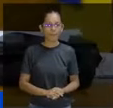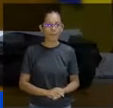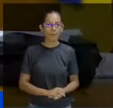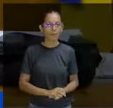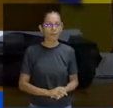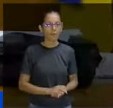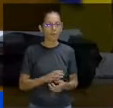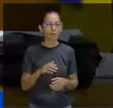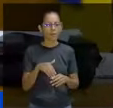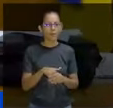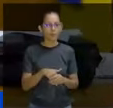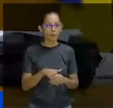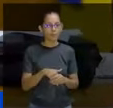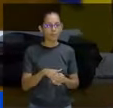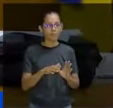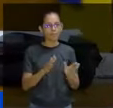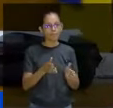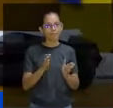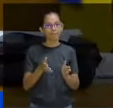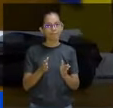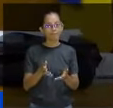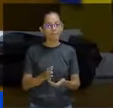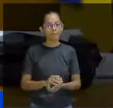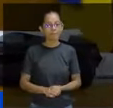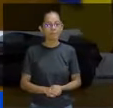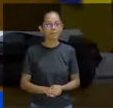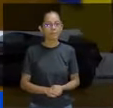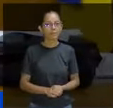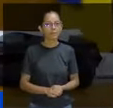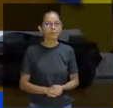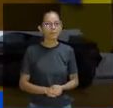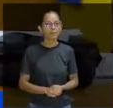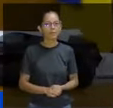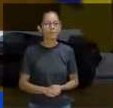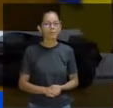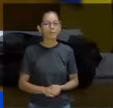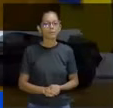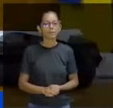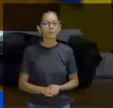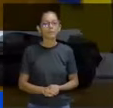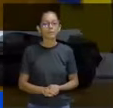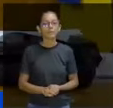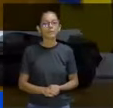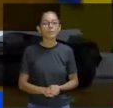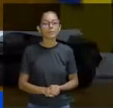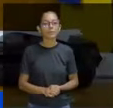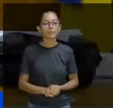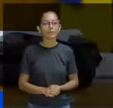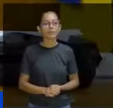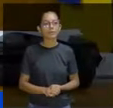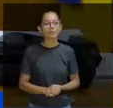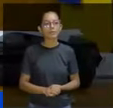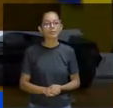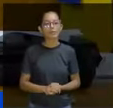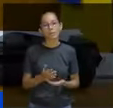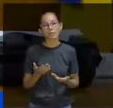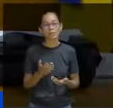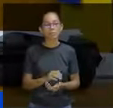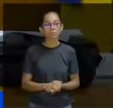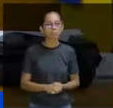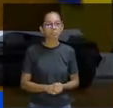termos dos votos preferidos, vencido o juiz Juscelio Neto. Bom, não havia mais